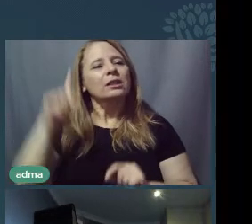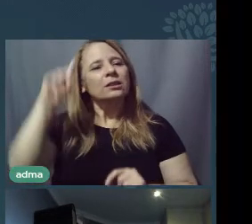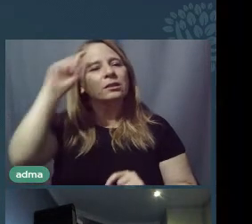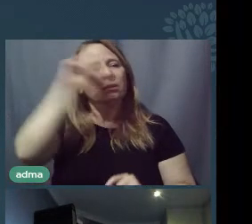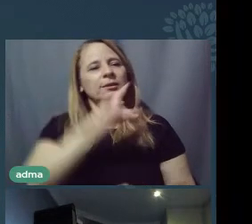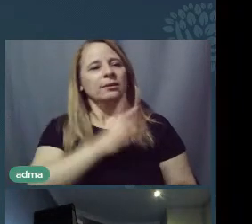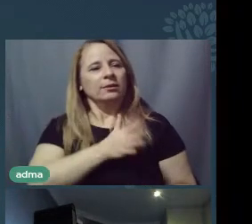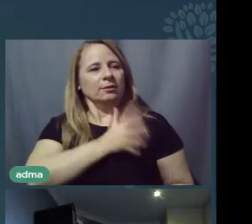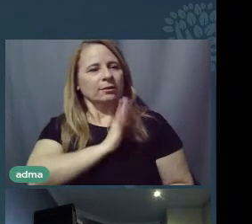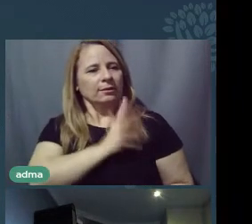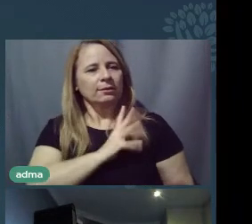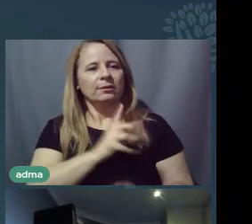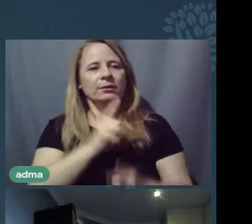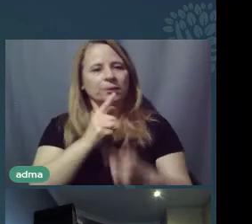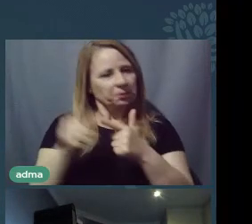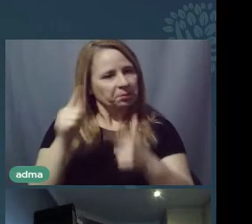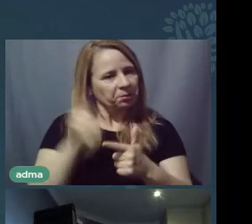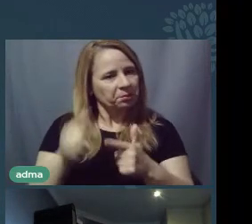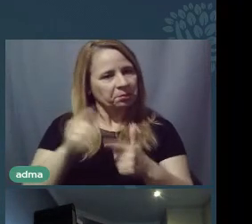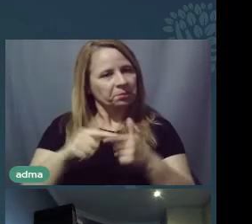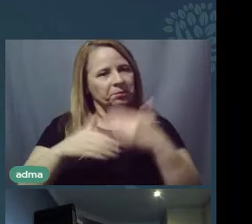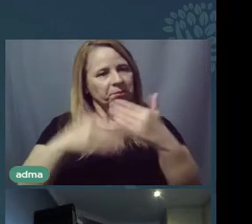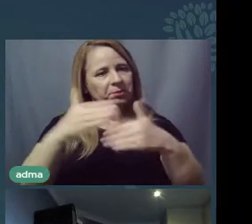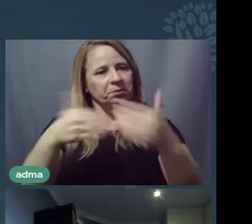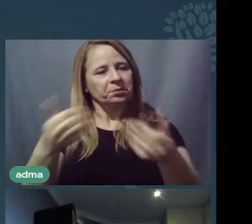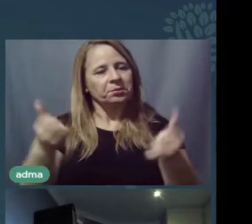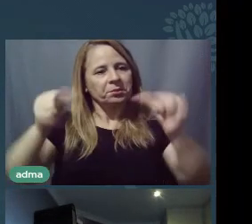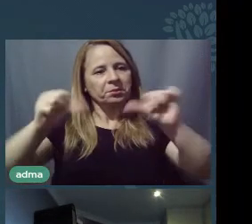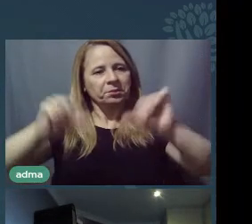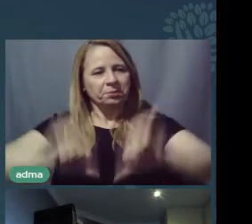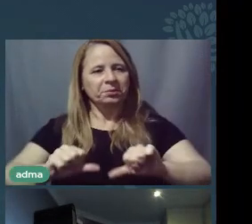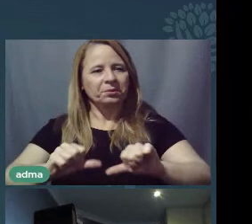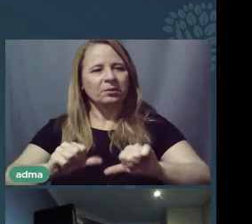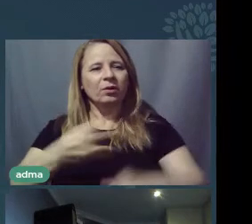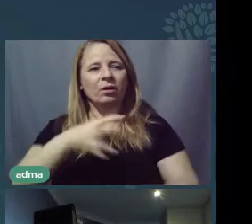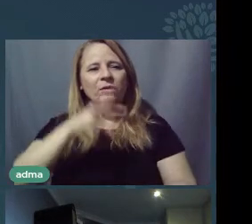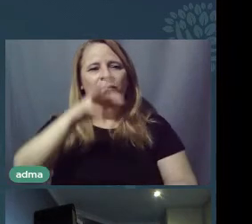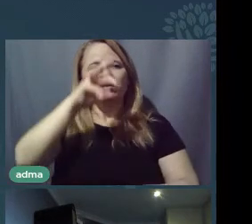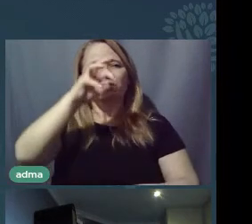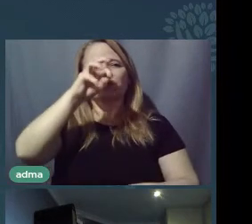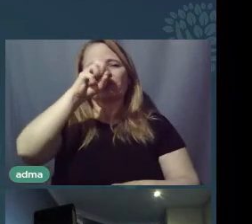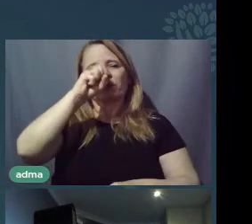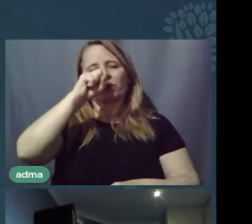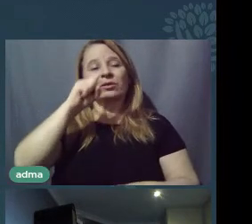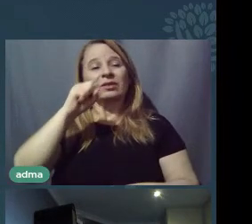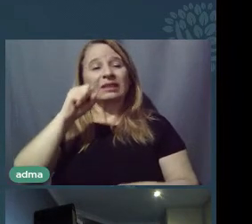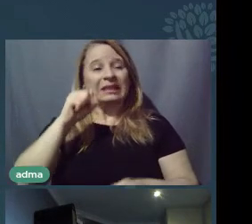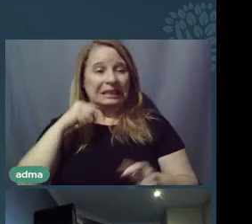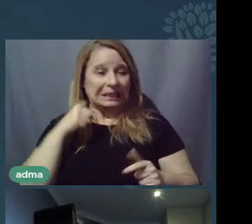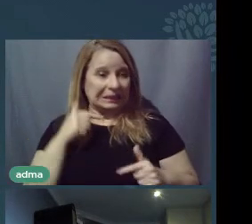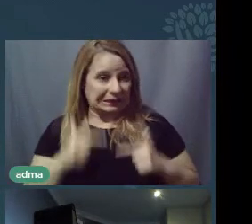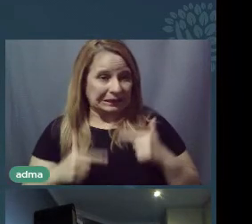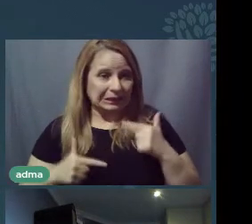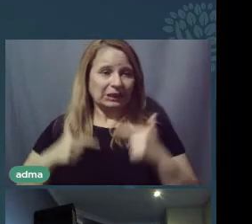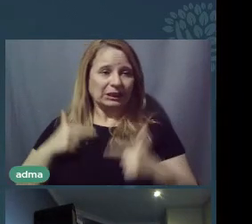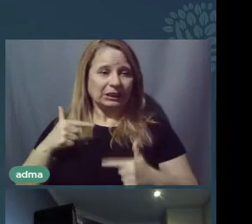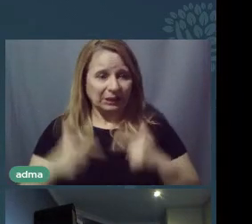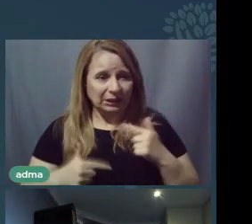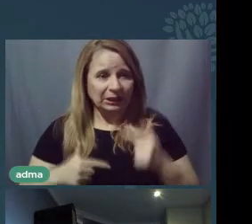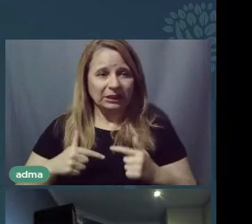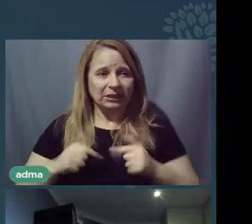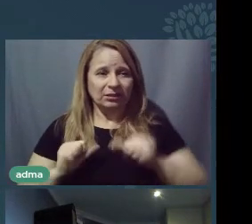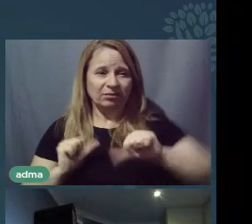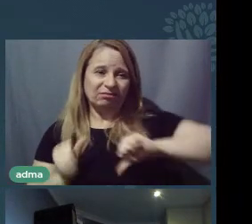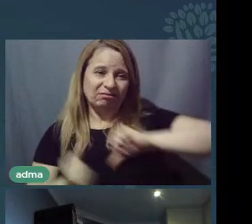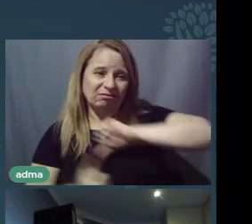hipercapnia, tá? A questão é que a hiperinsuflação, esse aprisionamento aéreo, ele aumenta o trabalho respiratório, modifica